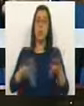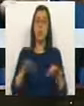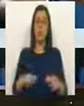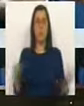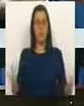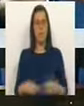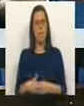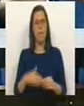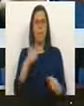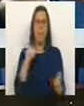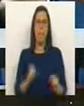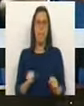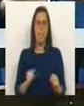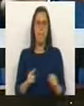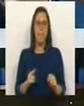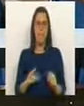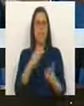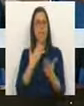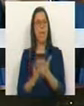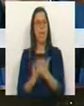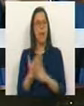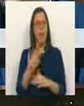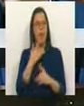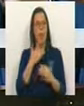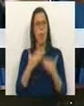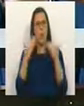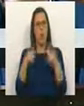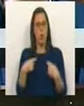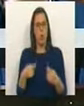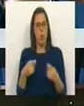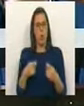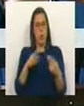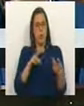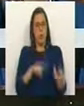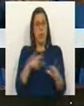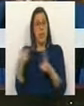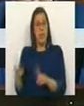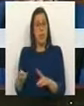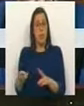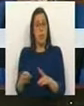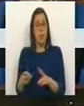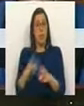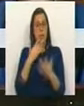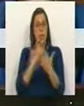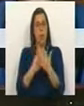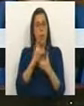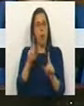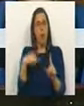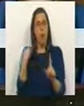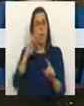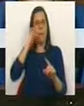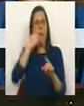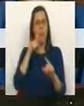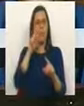finalmente, não pode causar tão elevados custos de transição que perturbariam